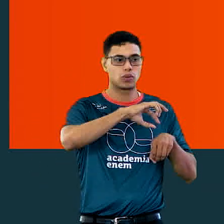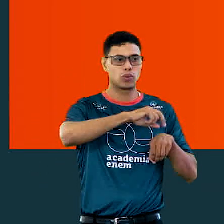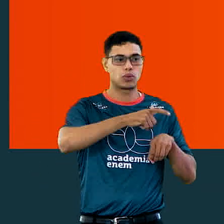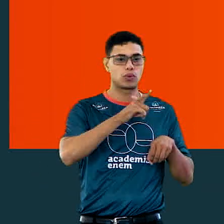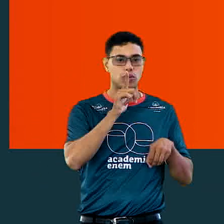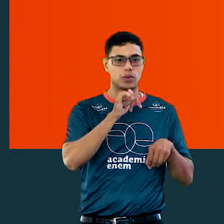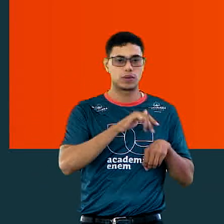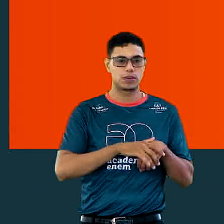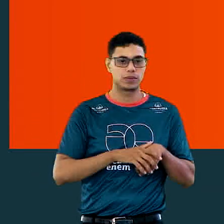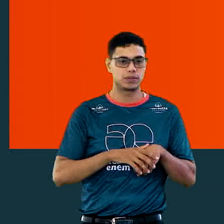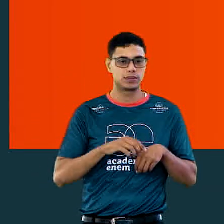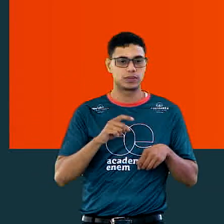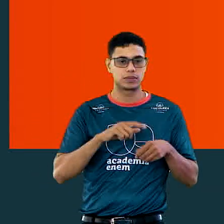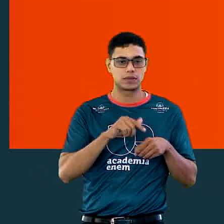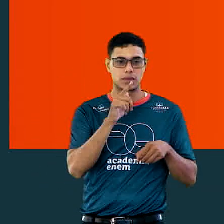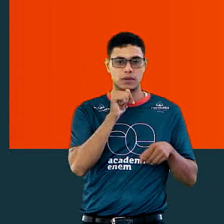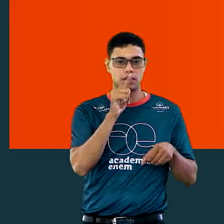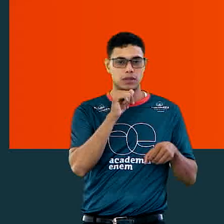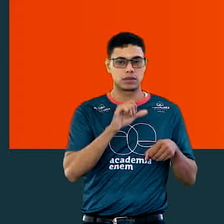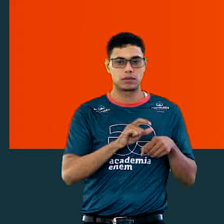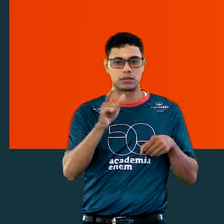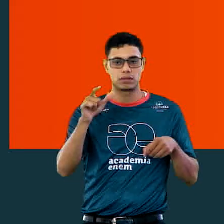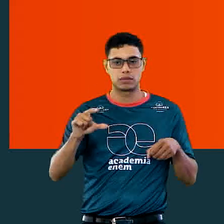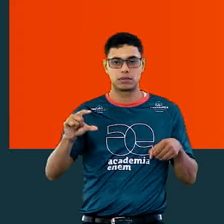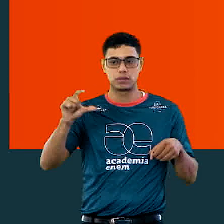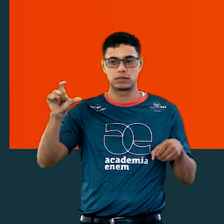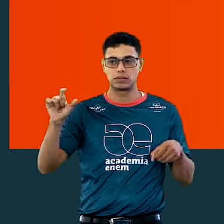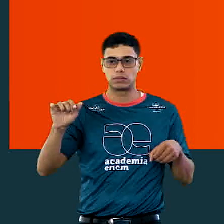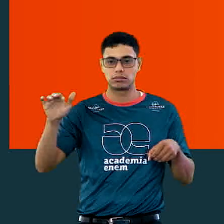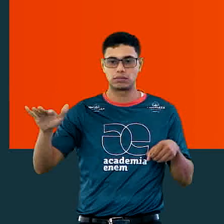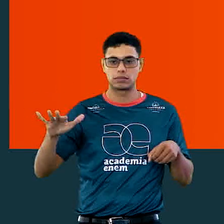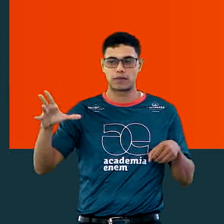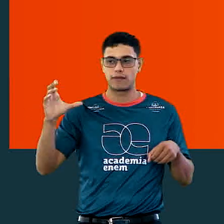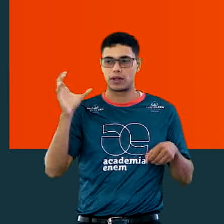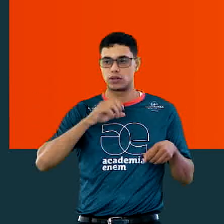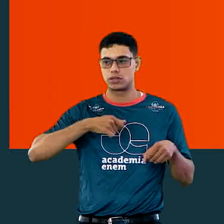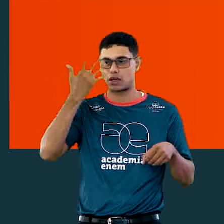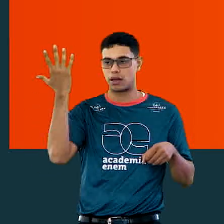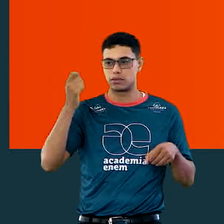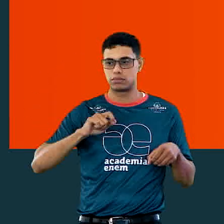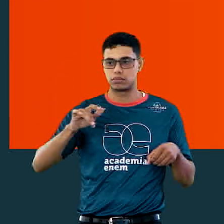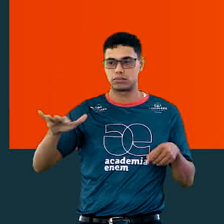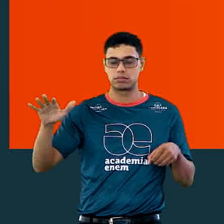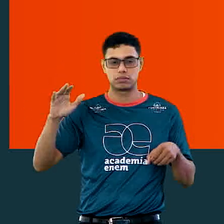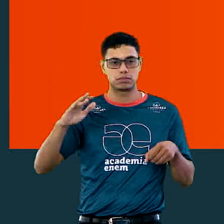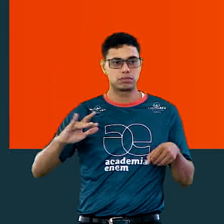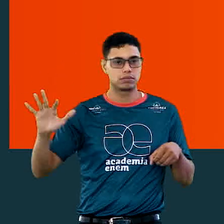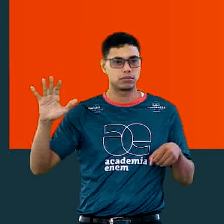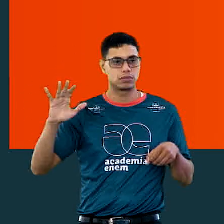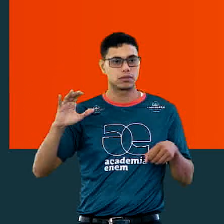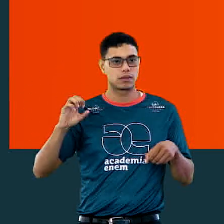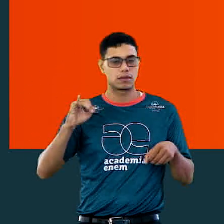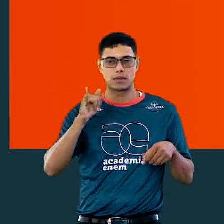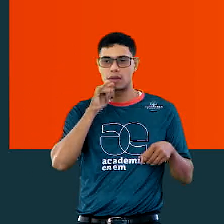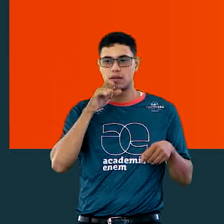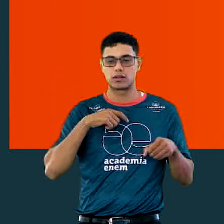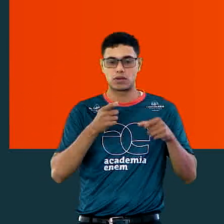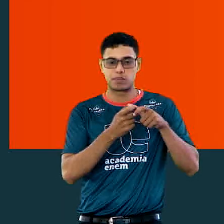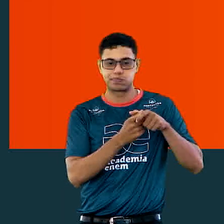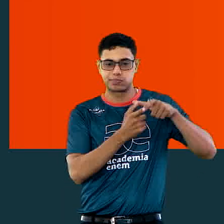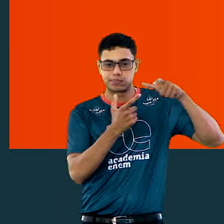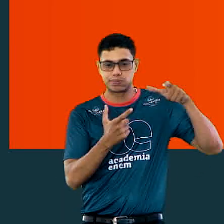torneirinha. E a água está saindo lá na ponta com uma certa velocidade. Se eu aumentar essa mangueira para